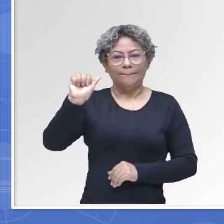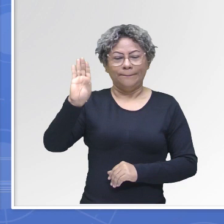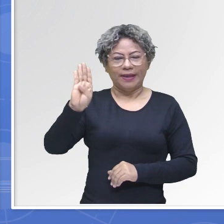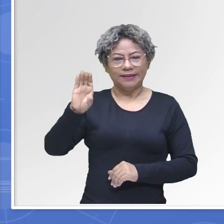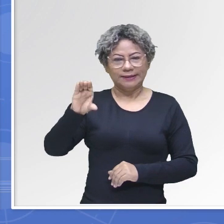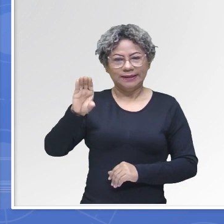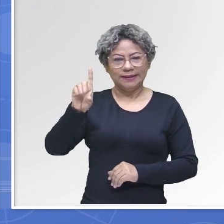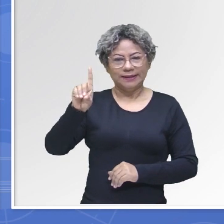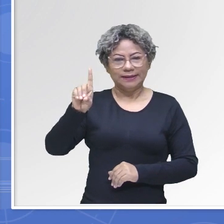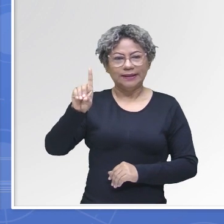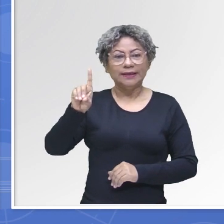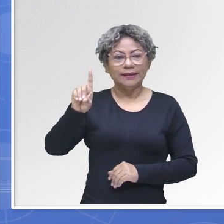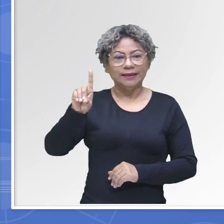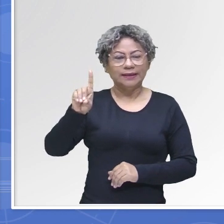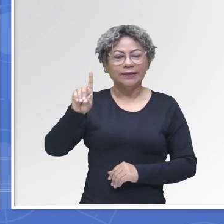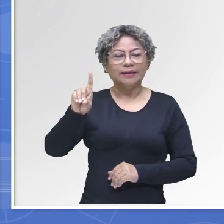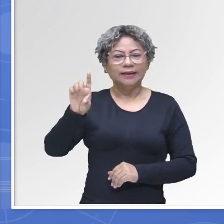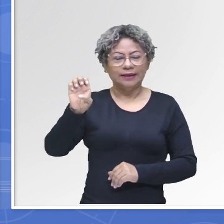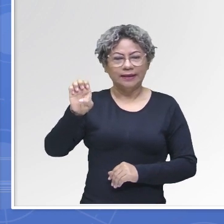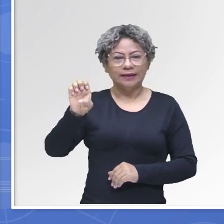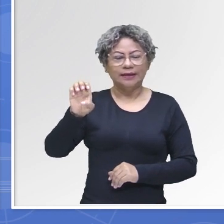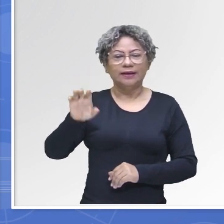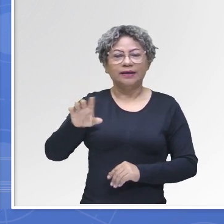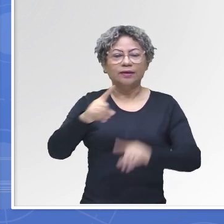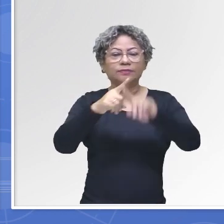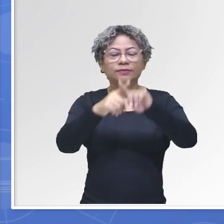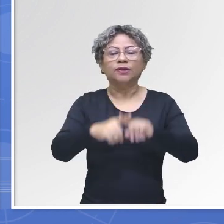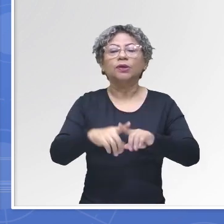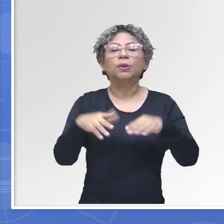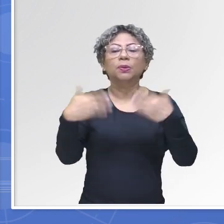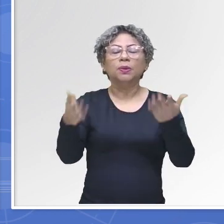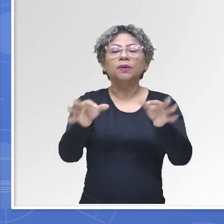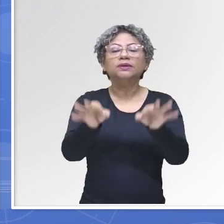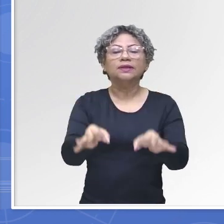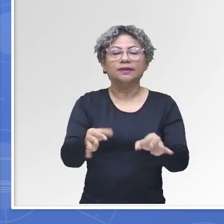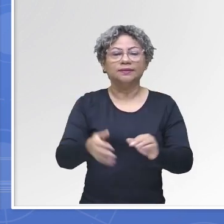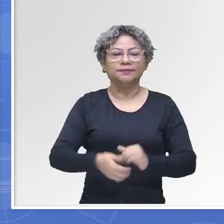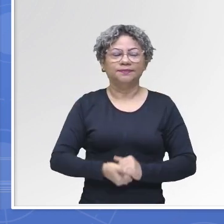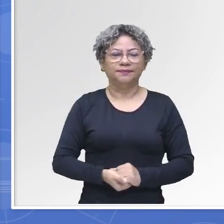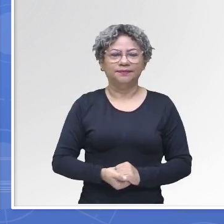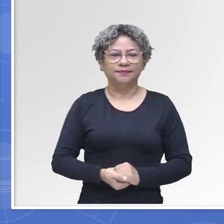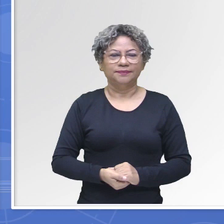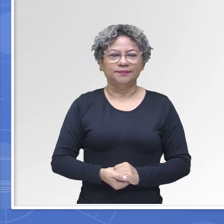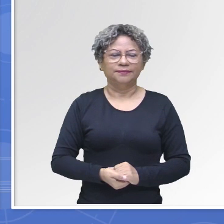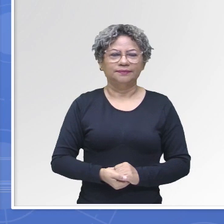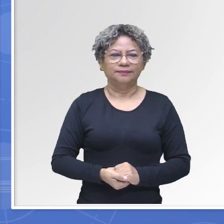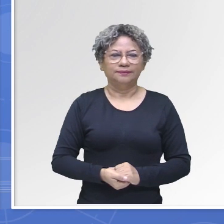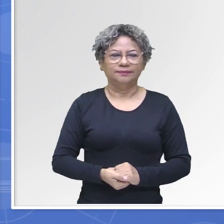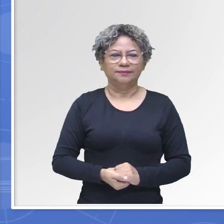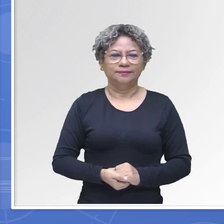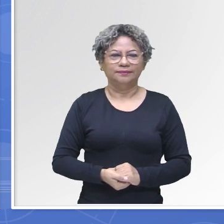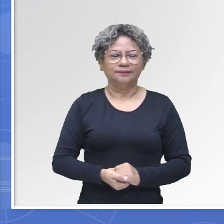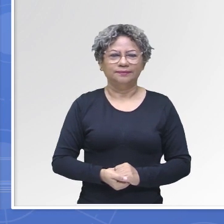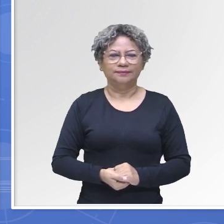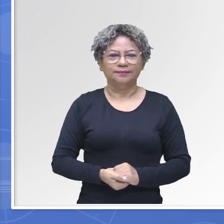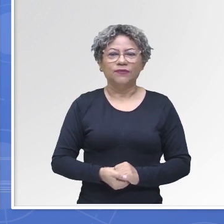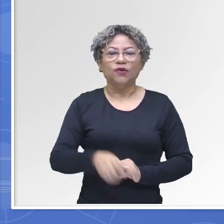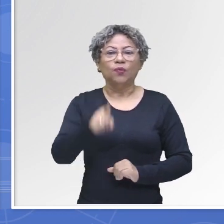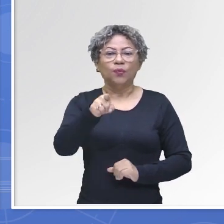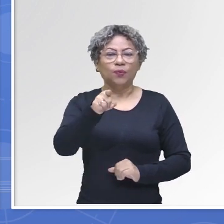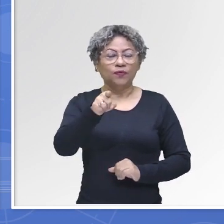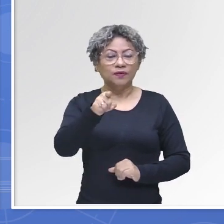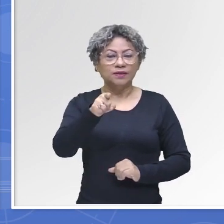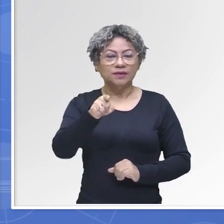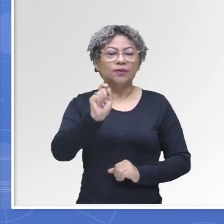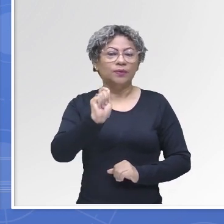meninas, letra C, 9 meninas, letra D, 3 meninas ou letra E, 12 meninas. Então, o que, que você vai fazer,